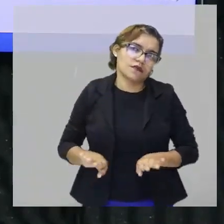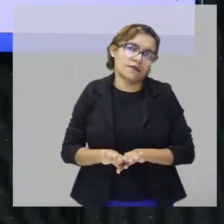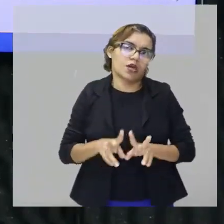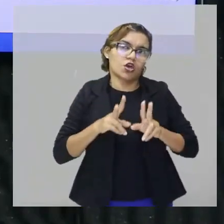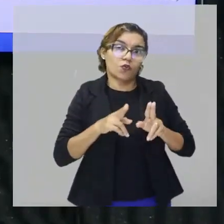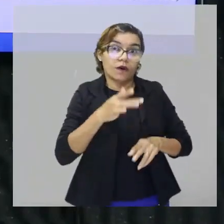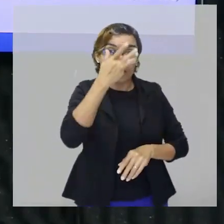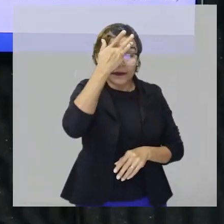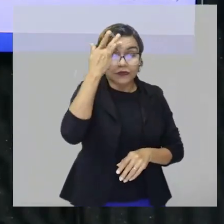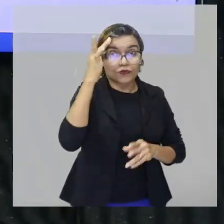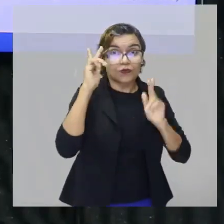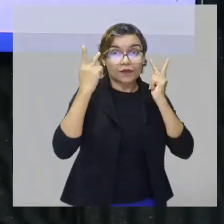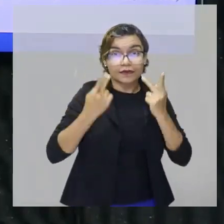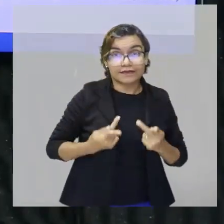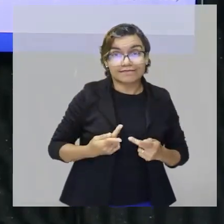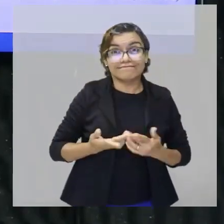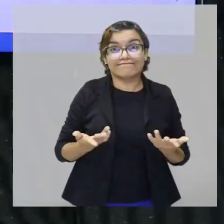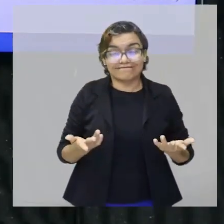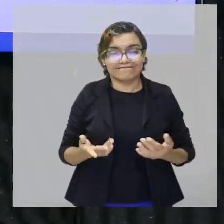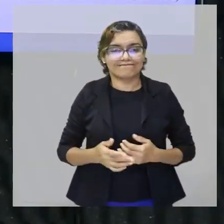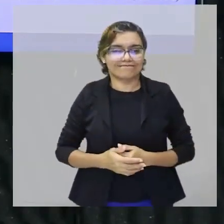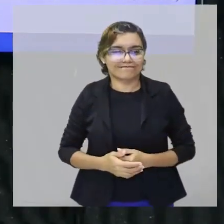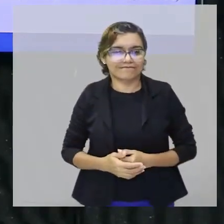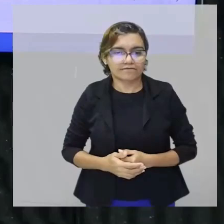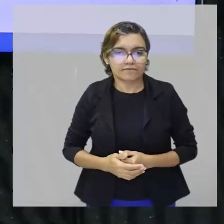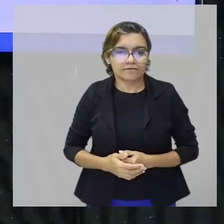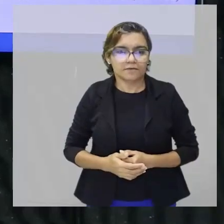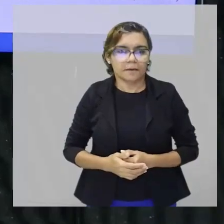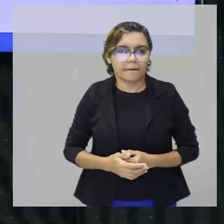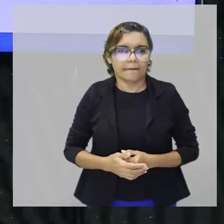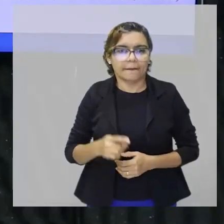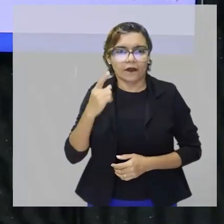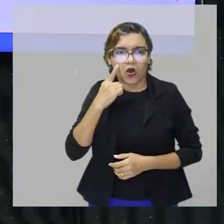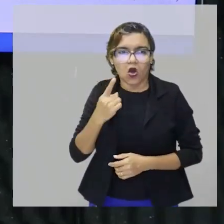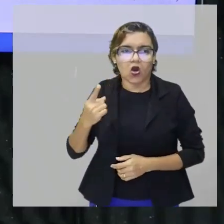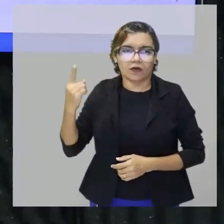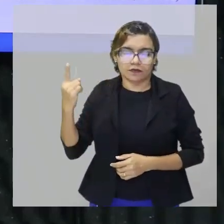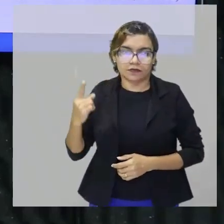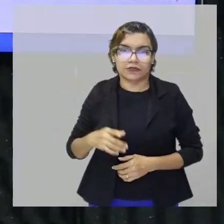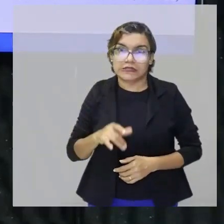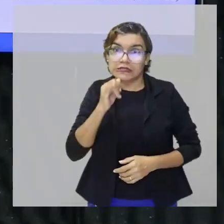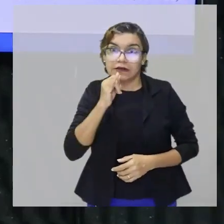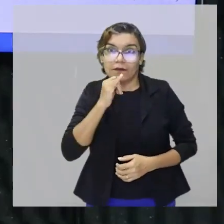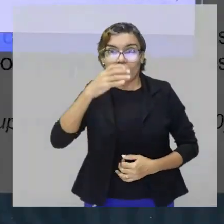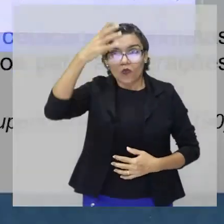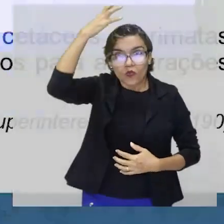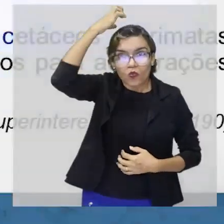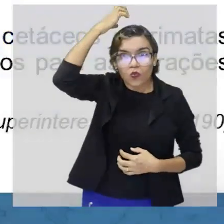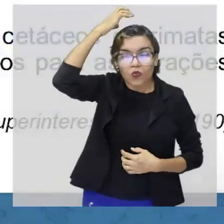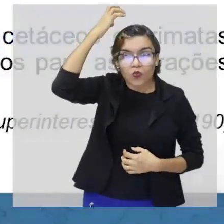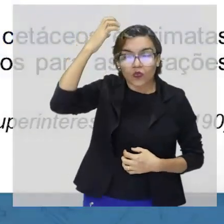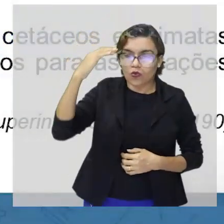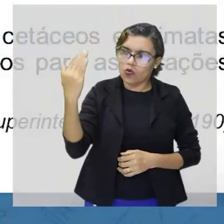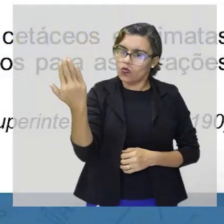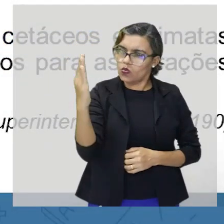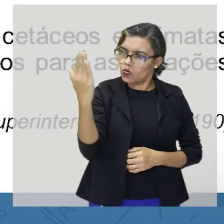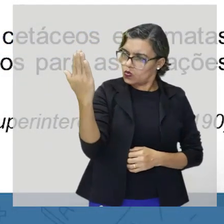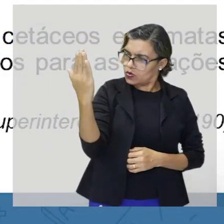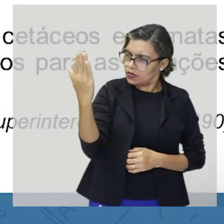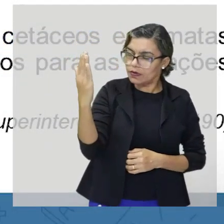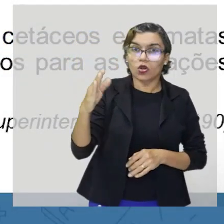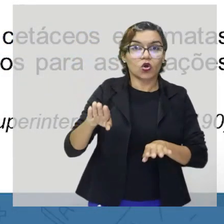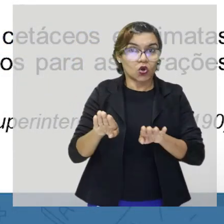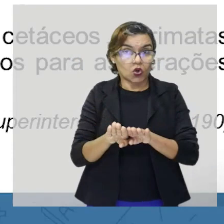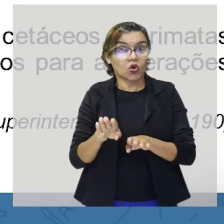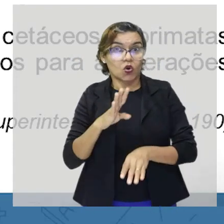A consciência e a cultura, vamos ver o que eles falam, né? Chimpanzés se reconhecem no espelho. Orangotangos observam